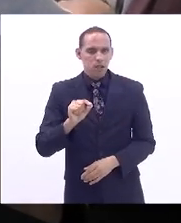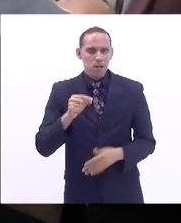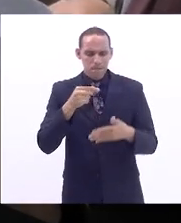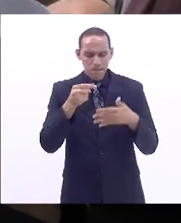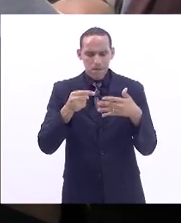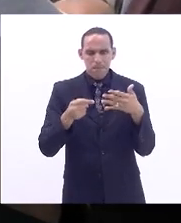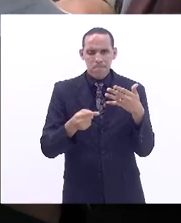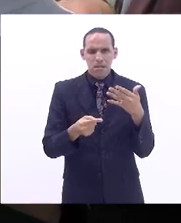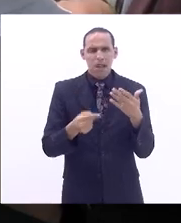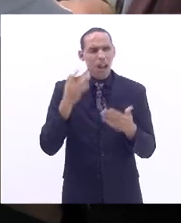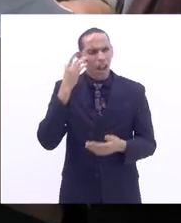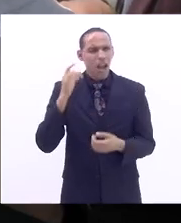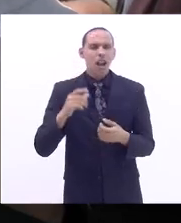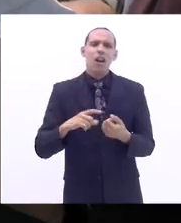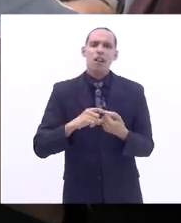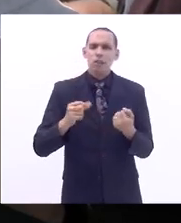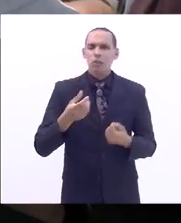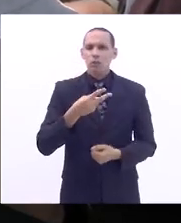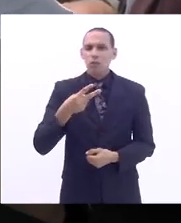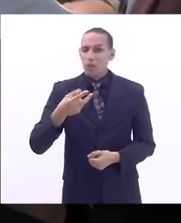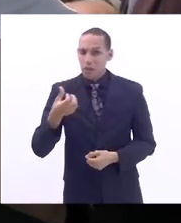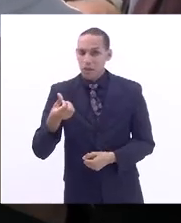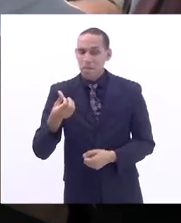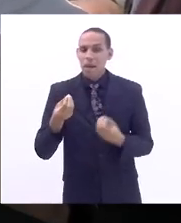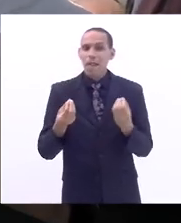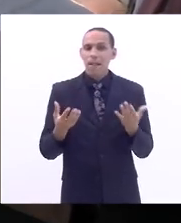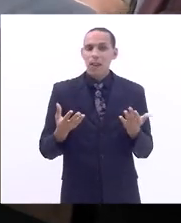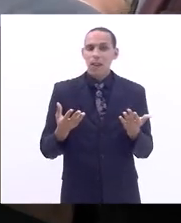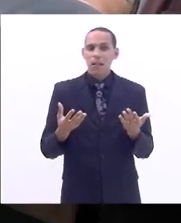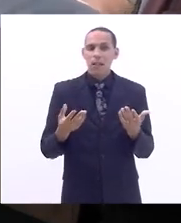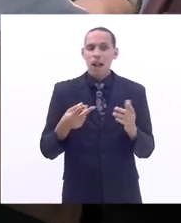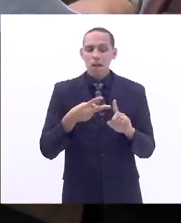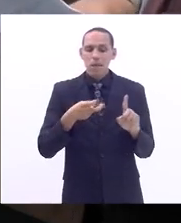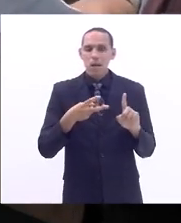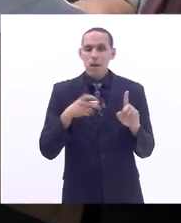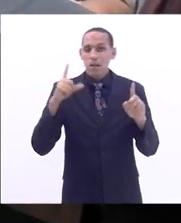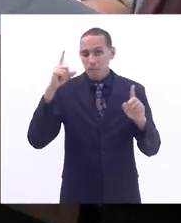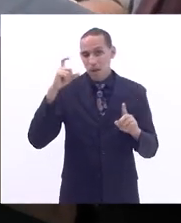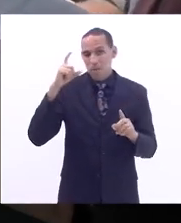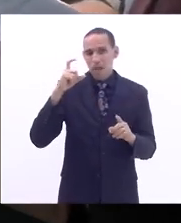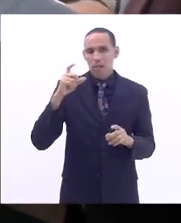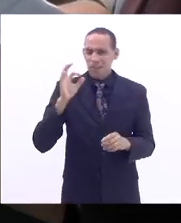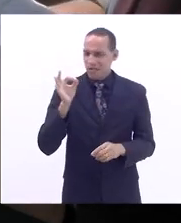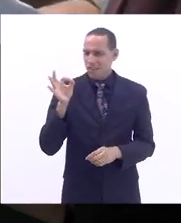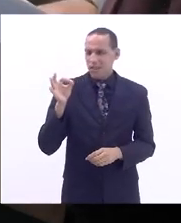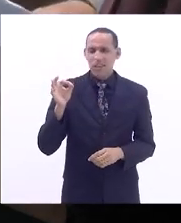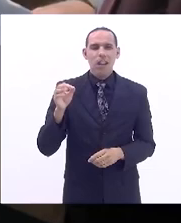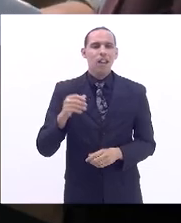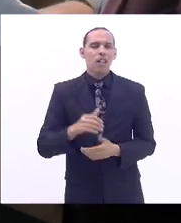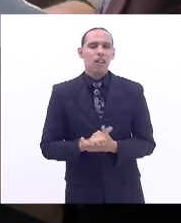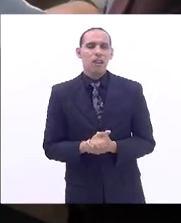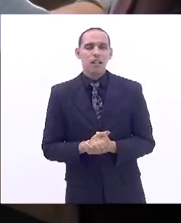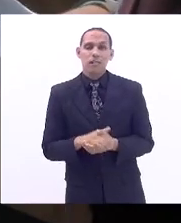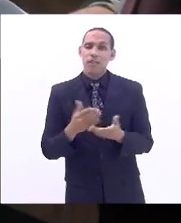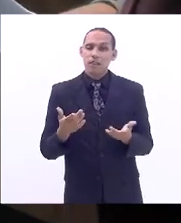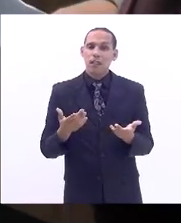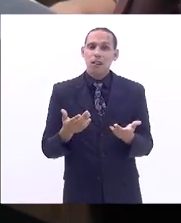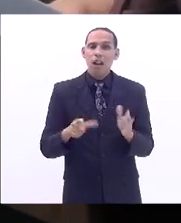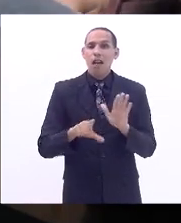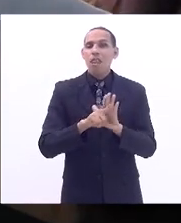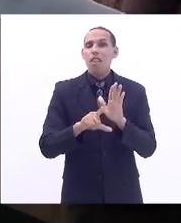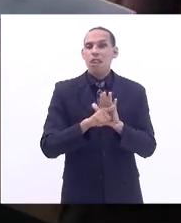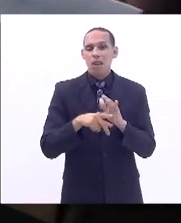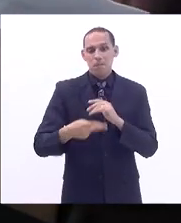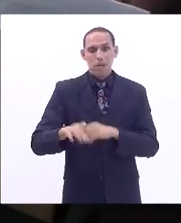sou especialista no artigo 226 para realização do reconhecimento fotográfico na vida é Smart é importante que a legislação